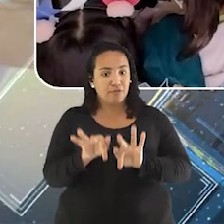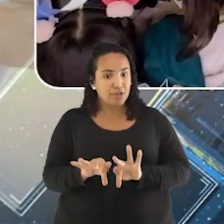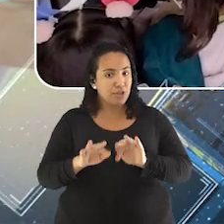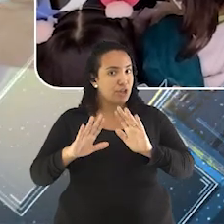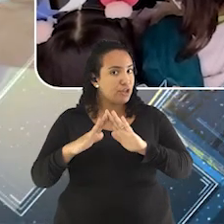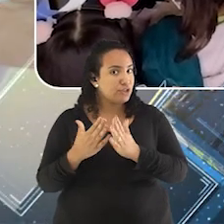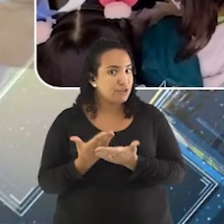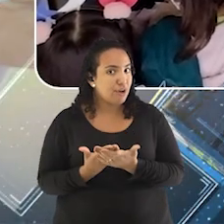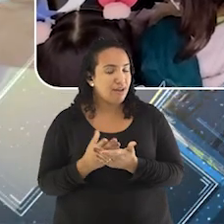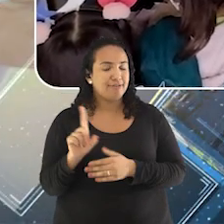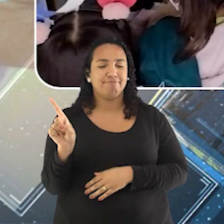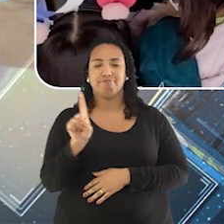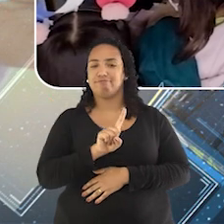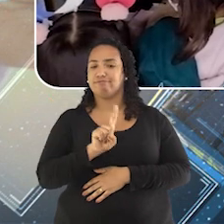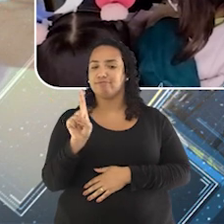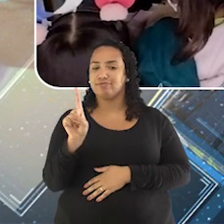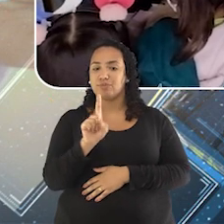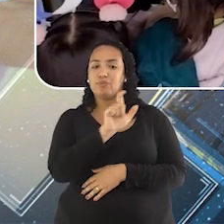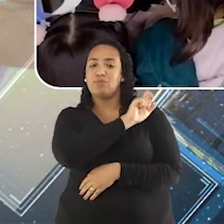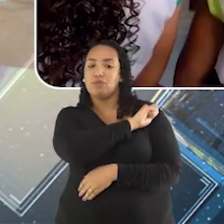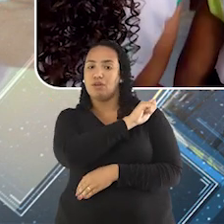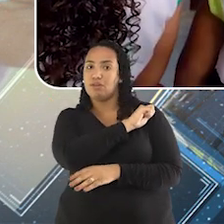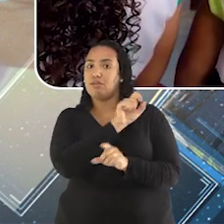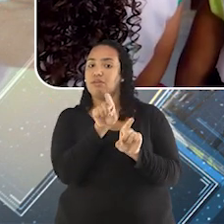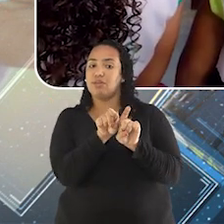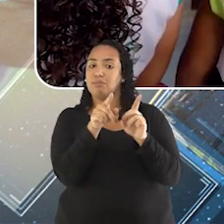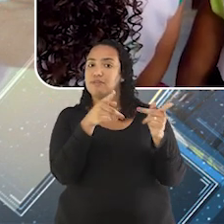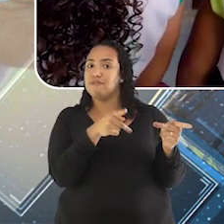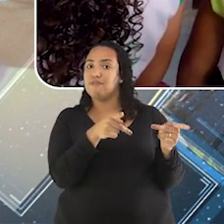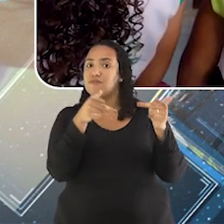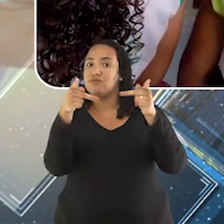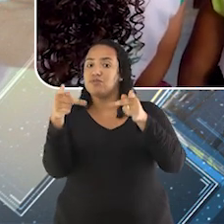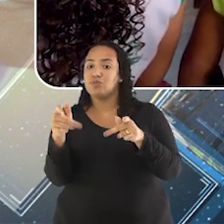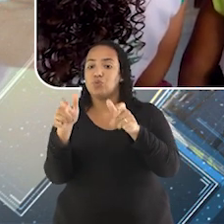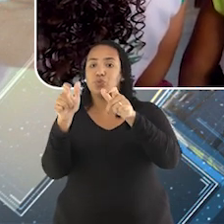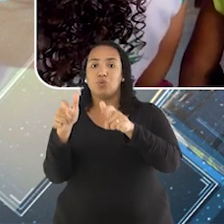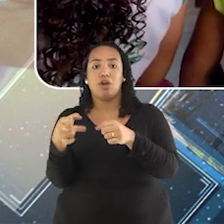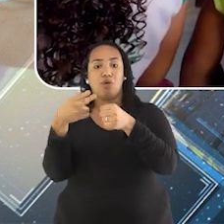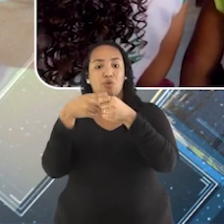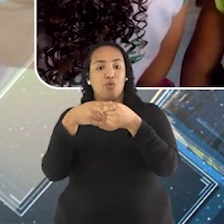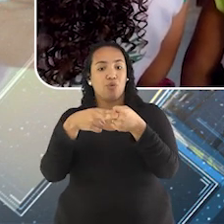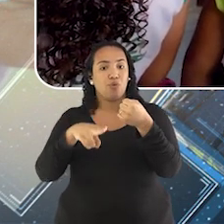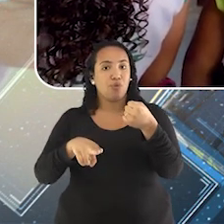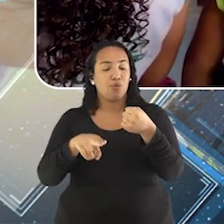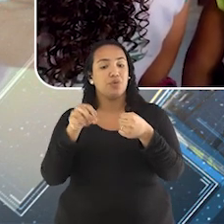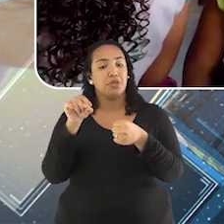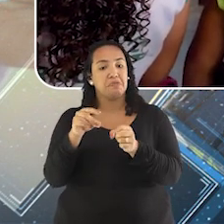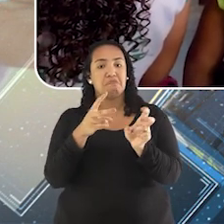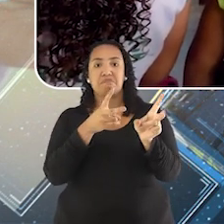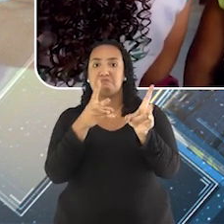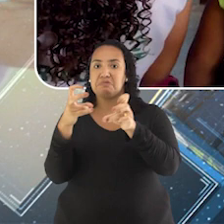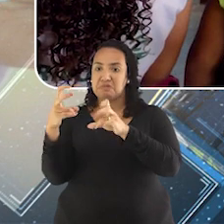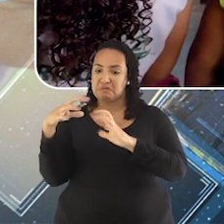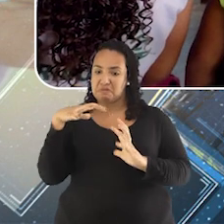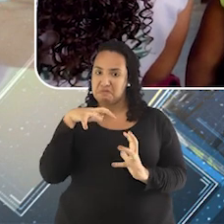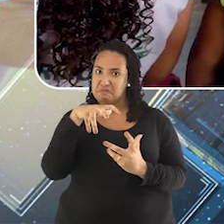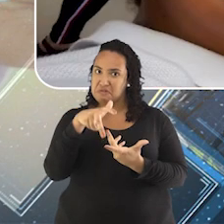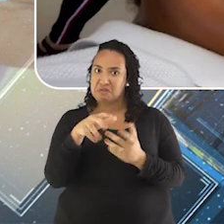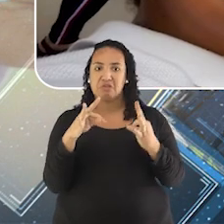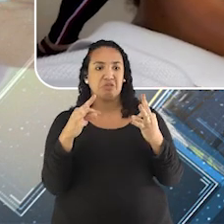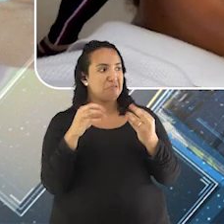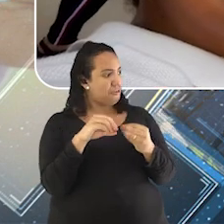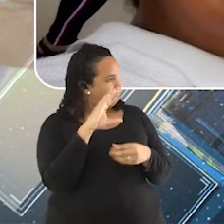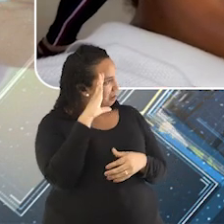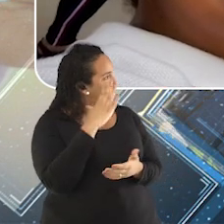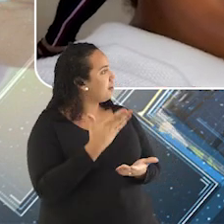não, tá? Os estudantes visitaram o planetário da UFES e deram um show reconhecendo todos os planetas.